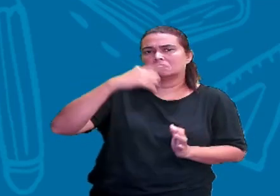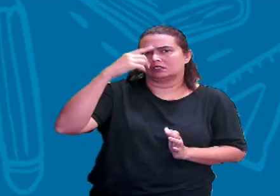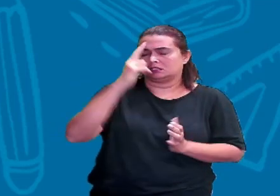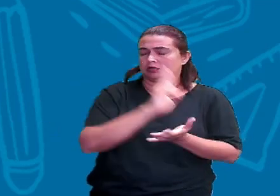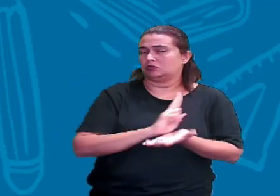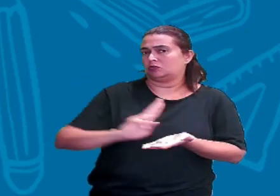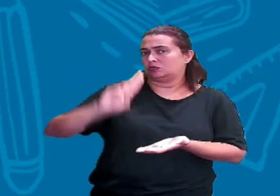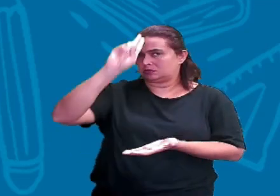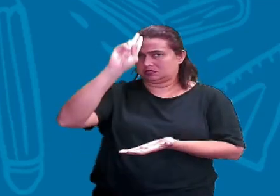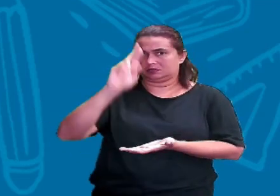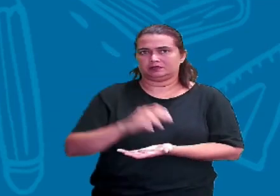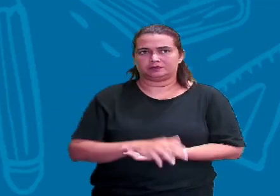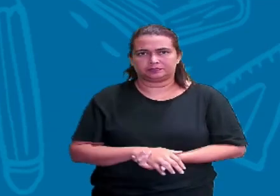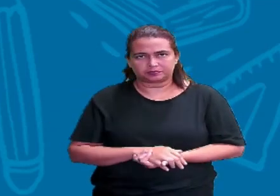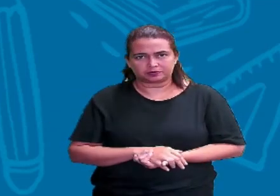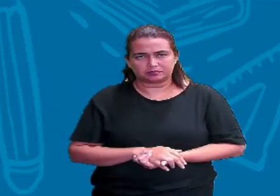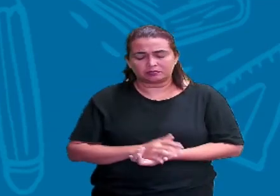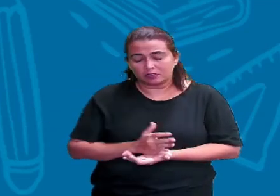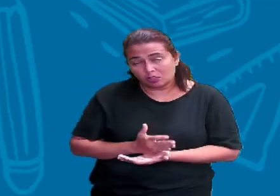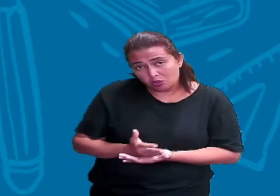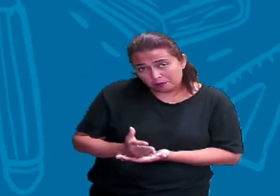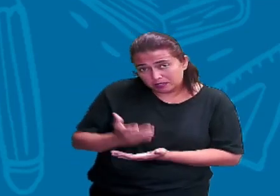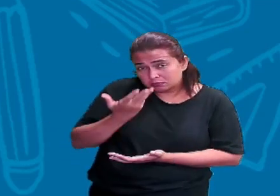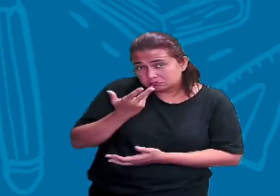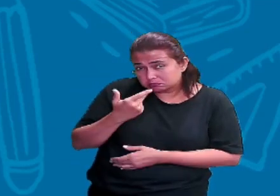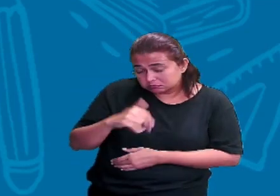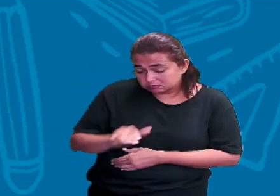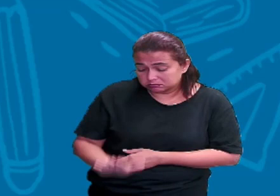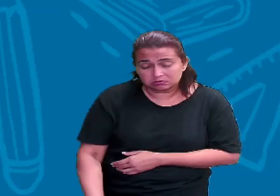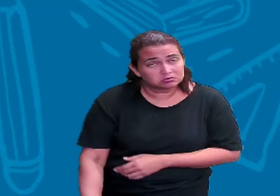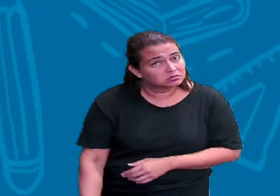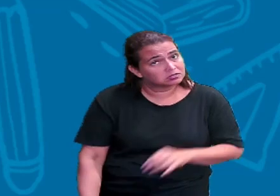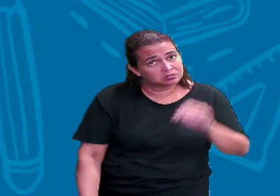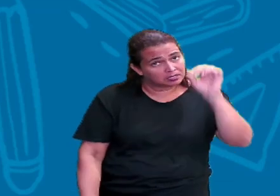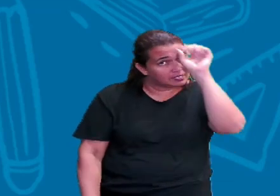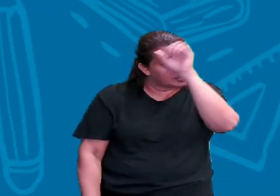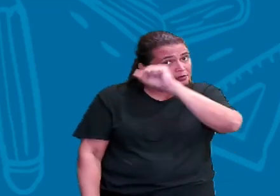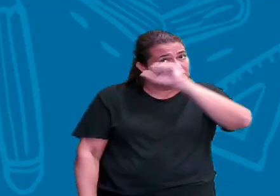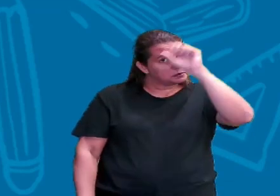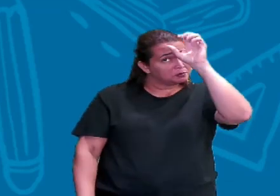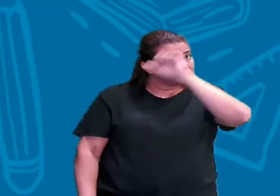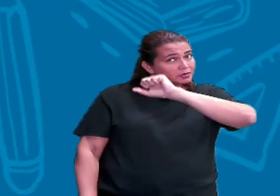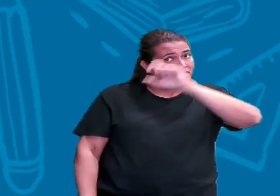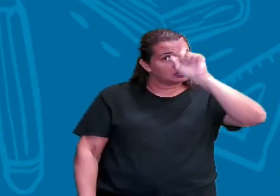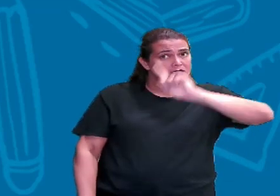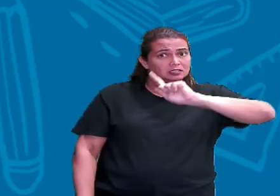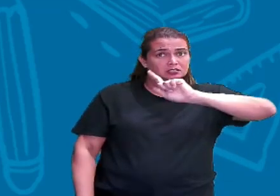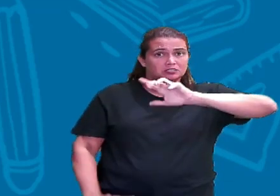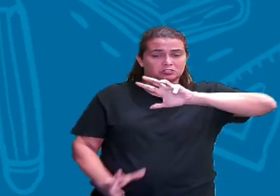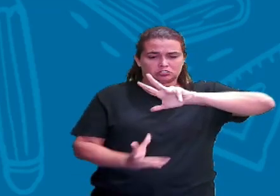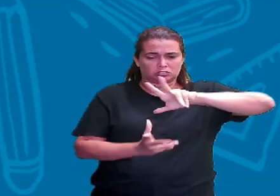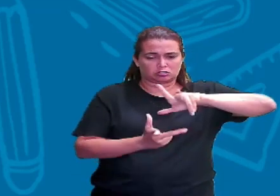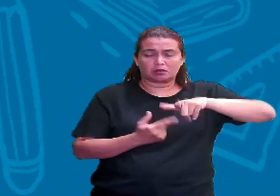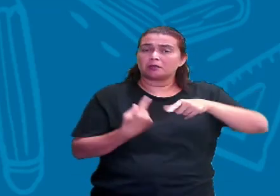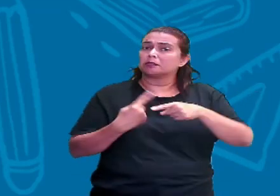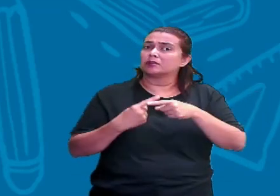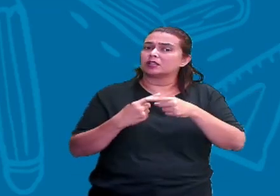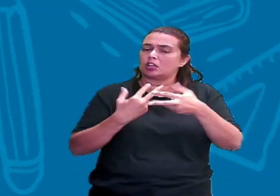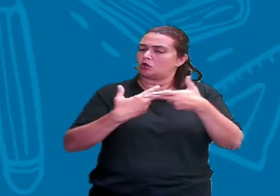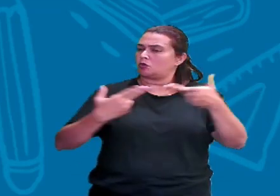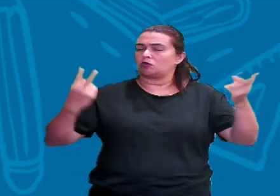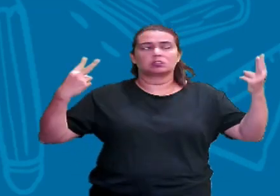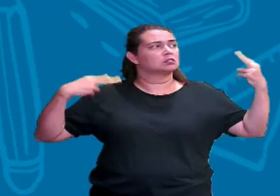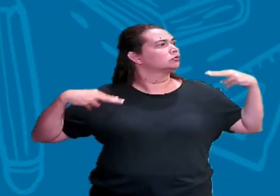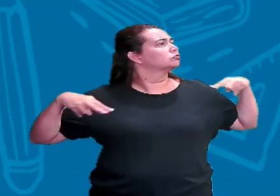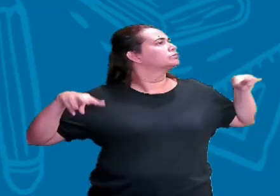A gente parte, lá quando a gente está pequenininho, a gente começa a estudar geografia de tudo que está ao nosso redor. Né, o